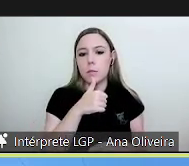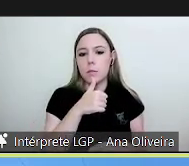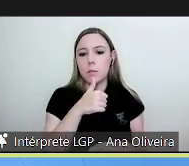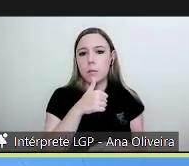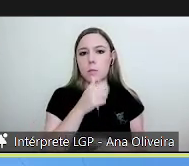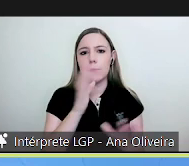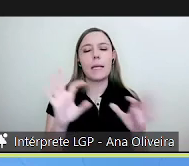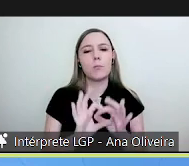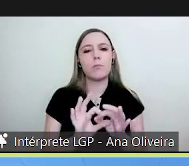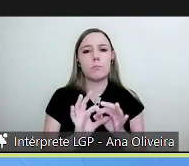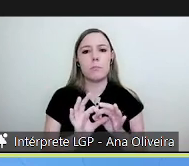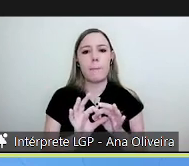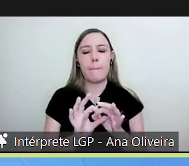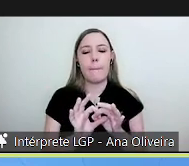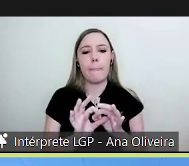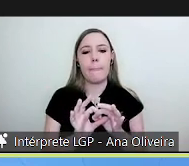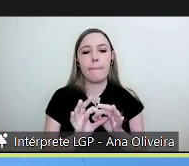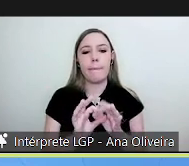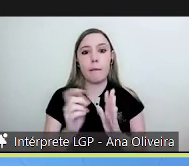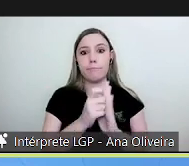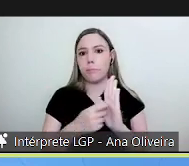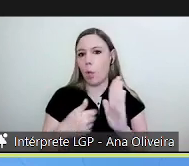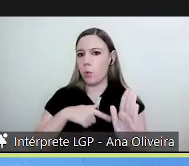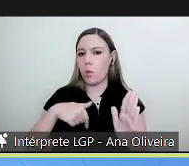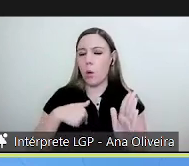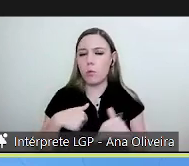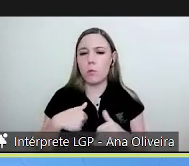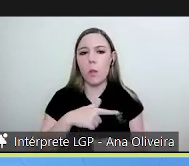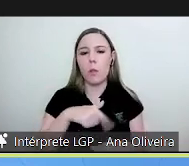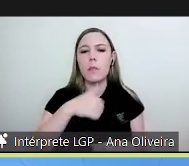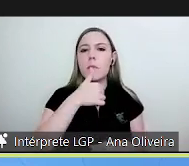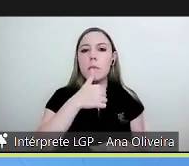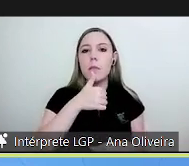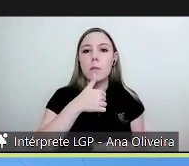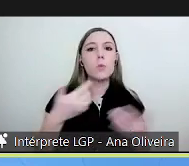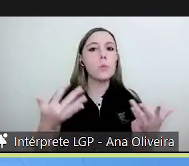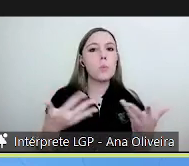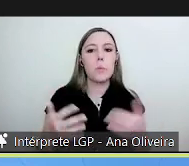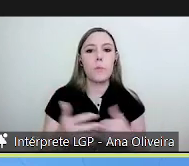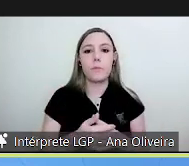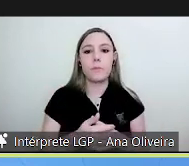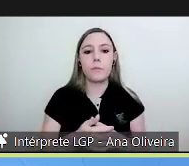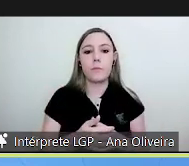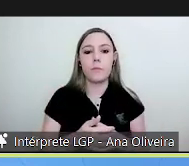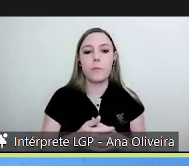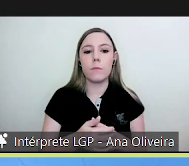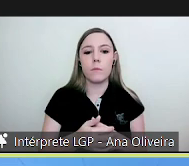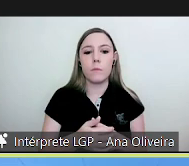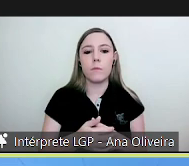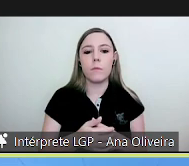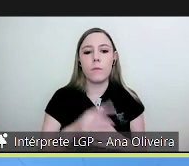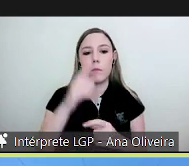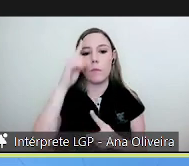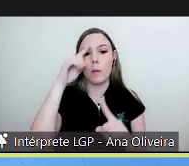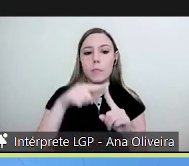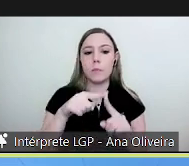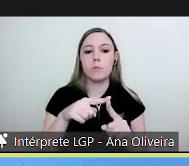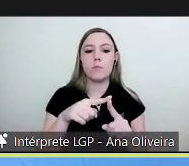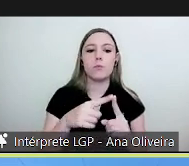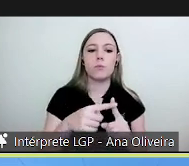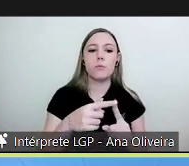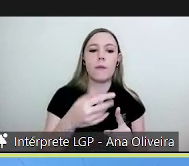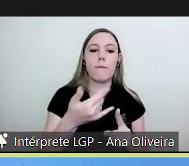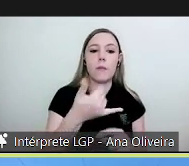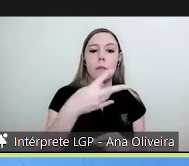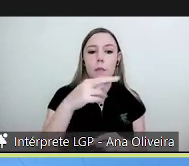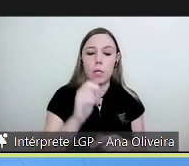desta nossa agenda, nós definimos então 11 compromissos, 23 objetivos e 15